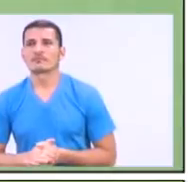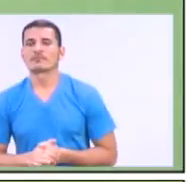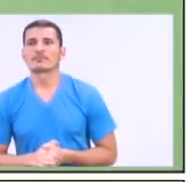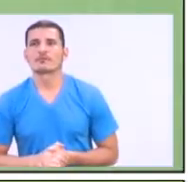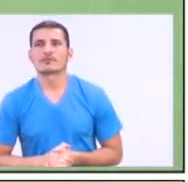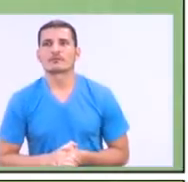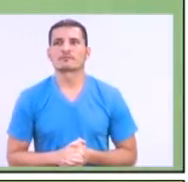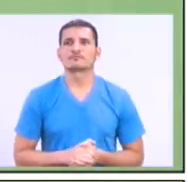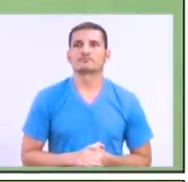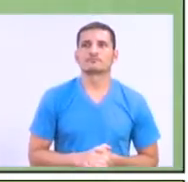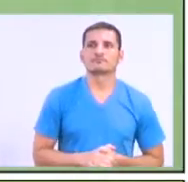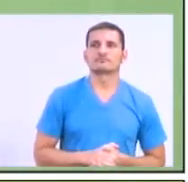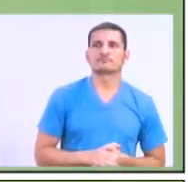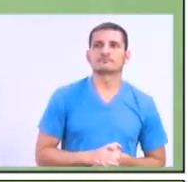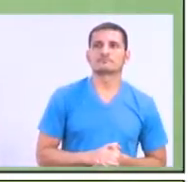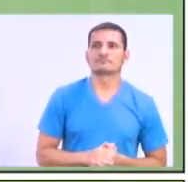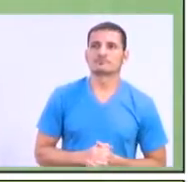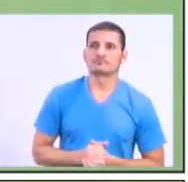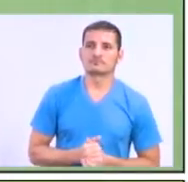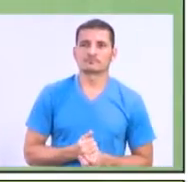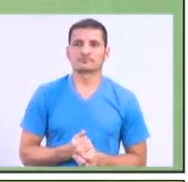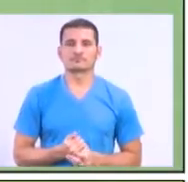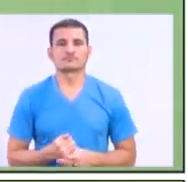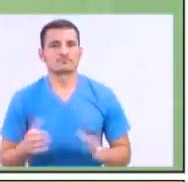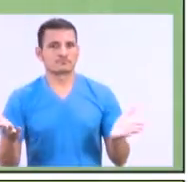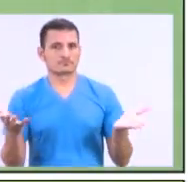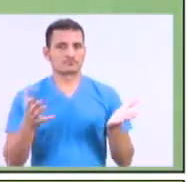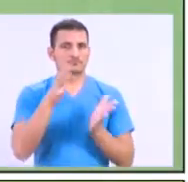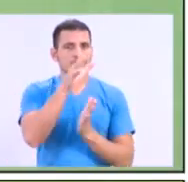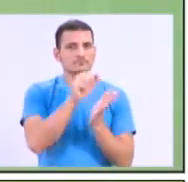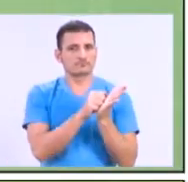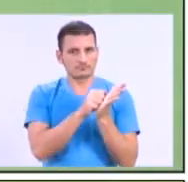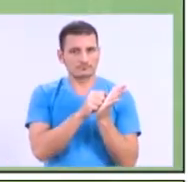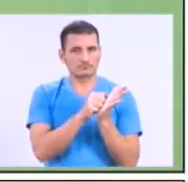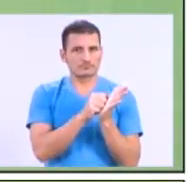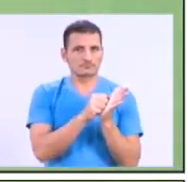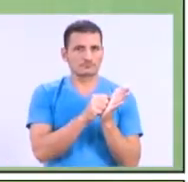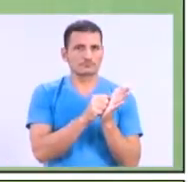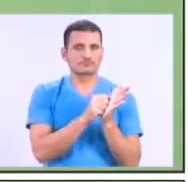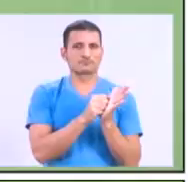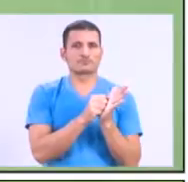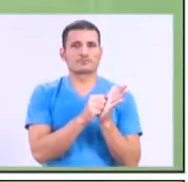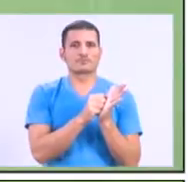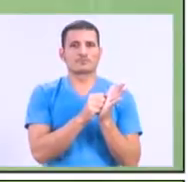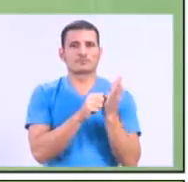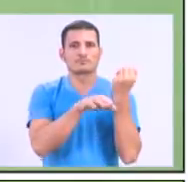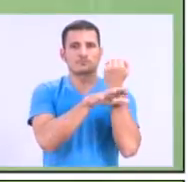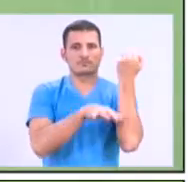HTML. Vamos falar agora de instalação dos servidores web, né?